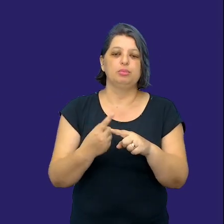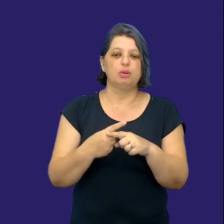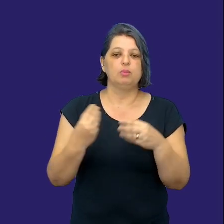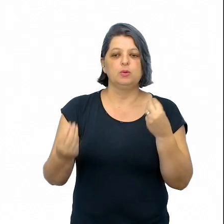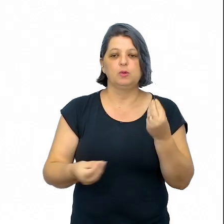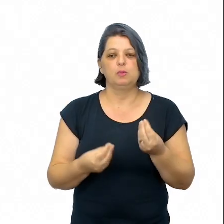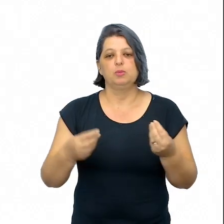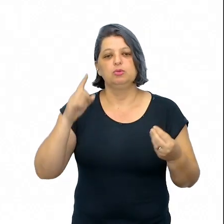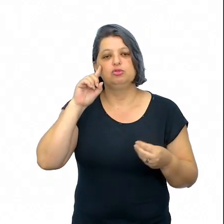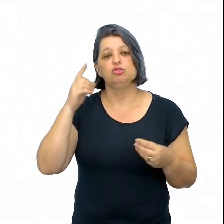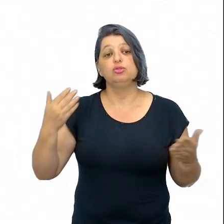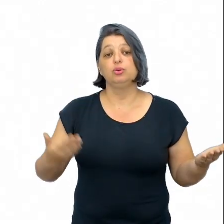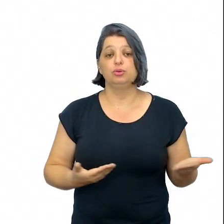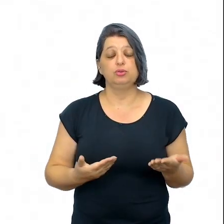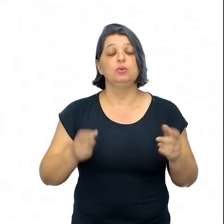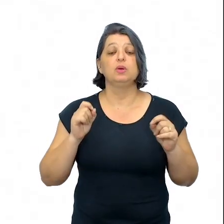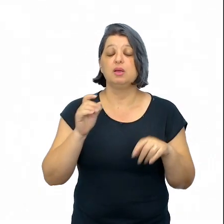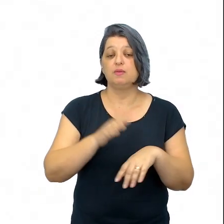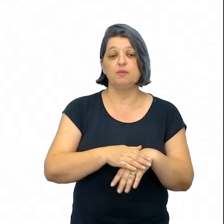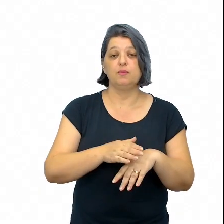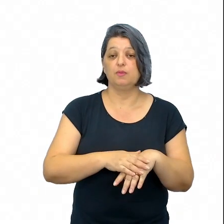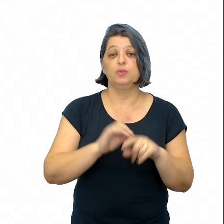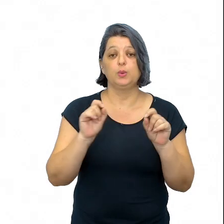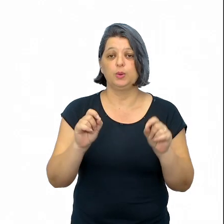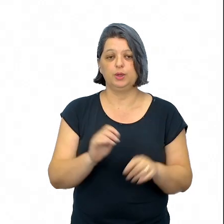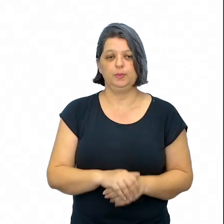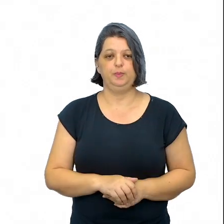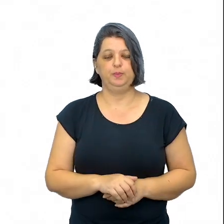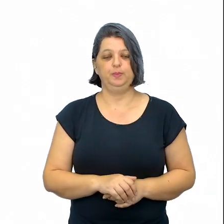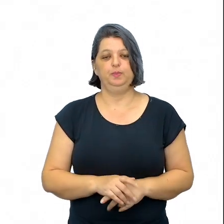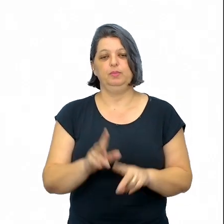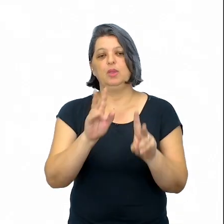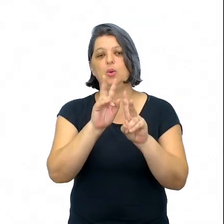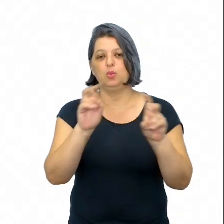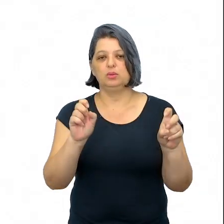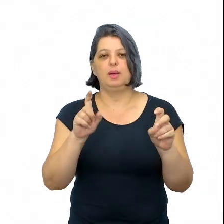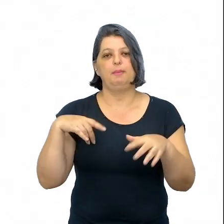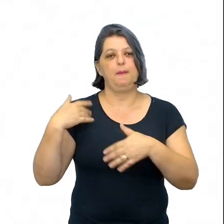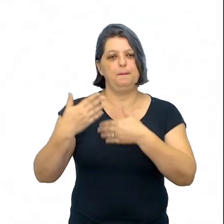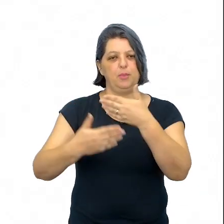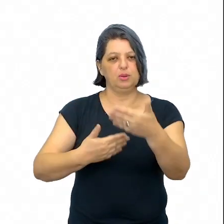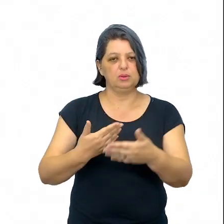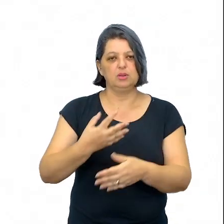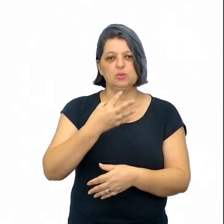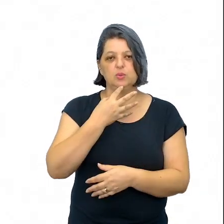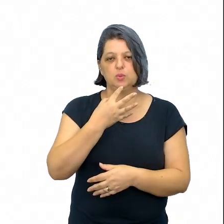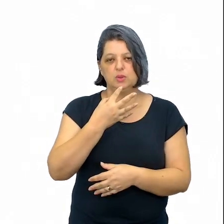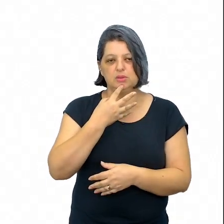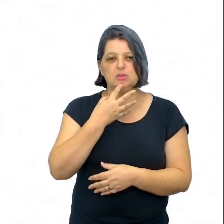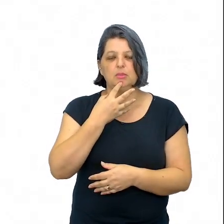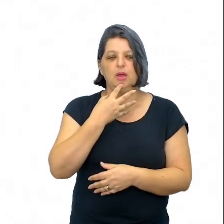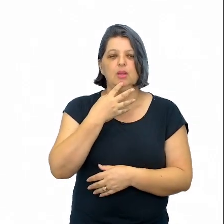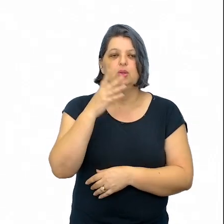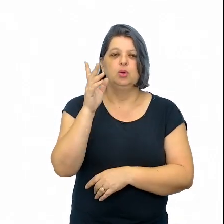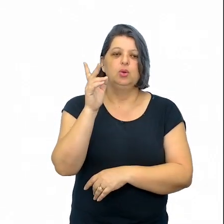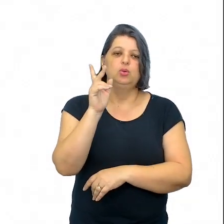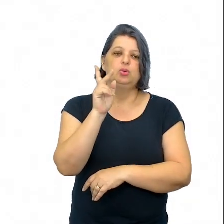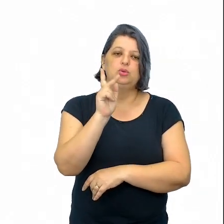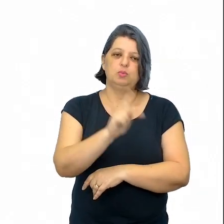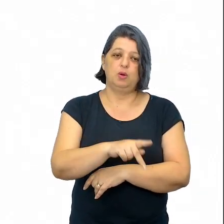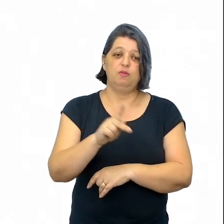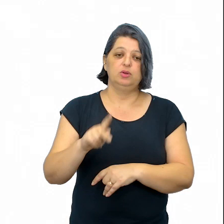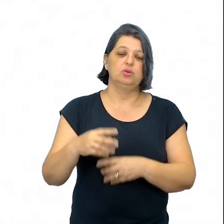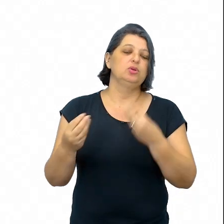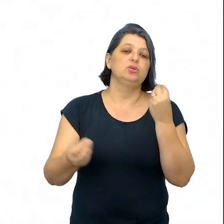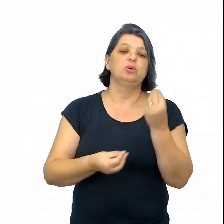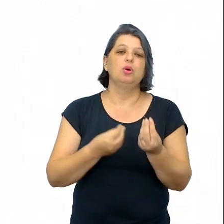de hoje. Então, o que nós vamos falar? Nós estamos falando sobre os processos de conhecimentos docentes e como que trabalha com isso,